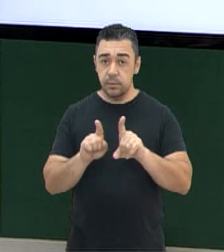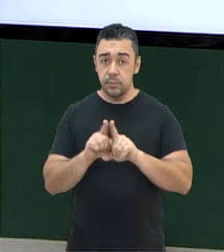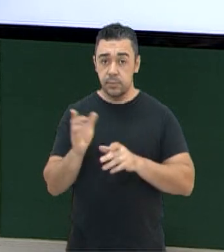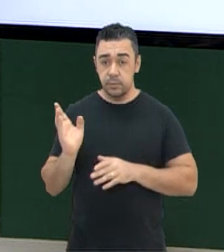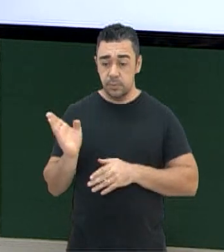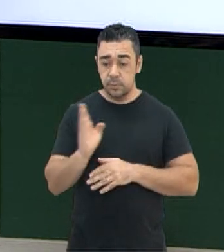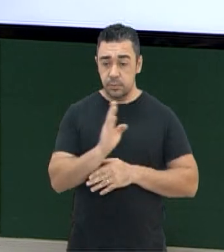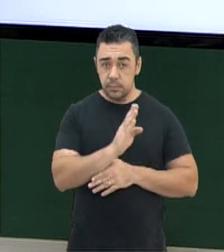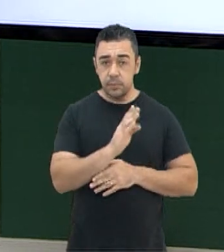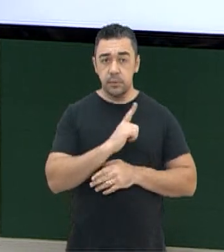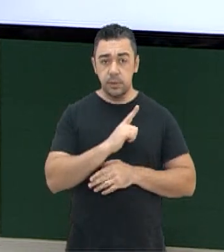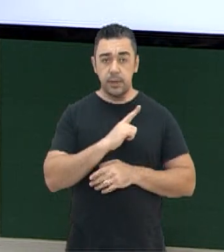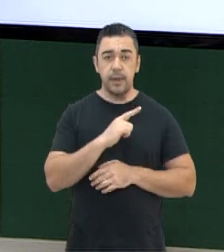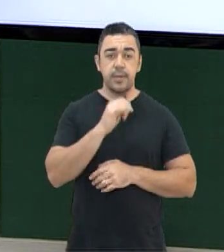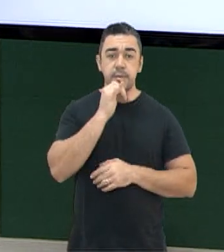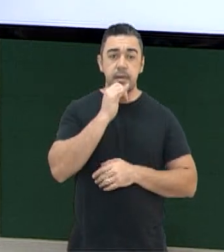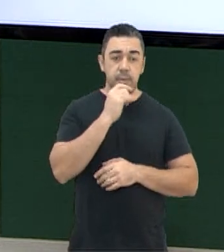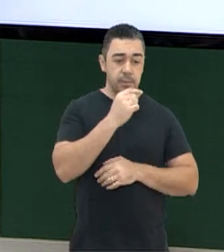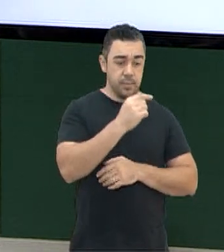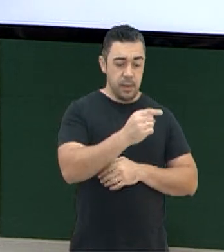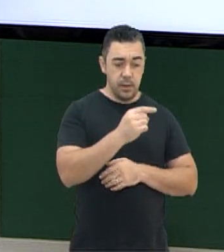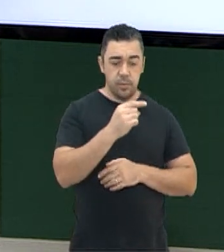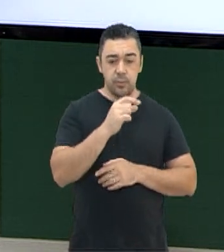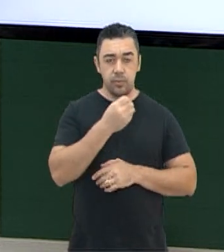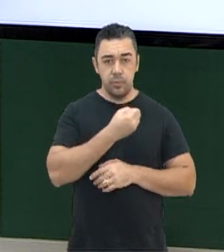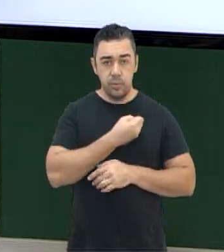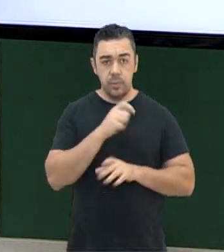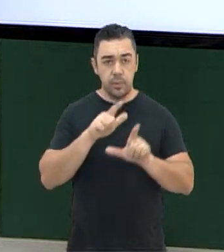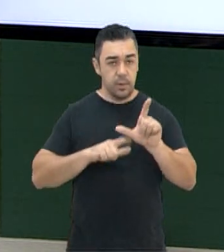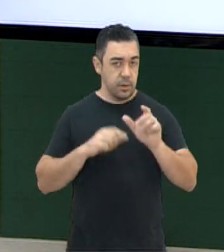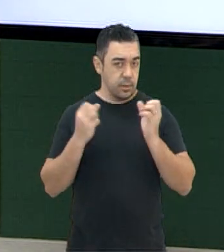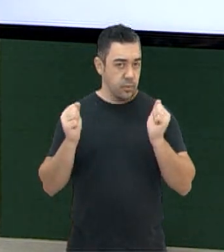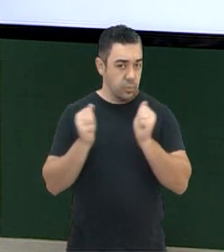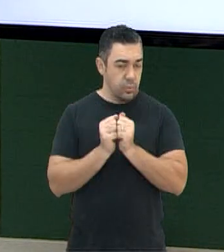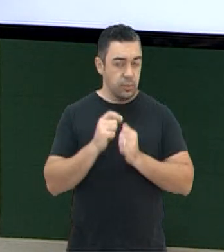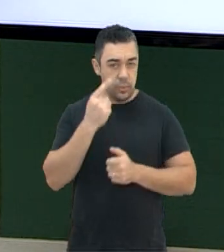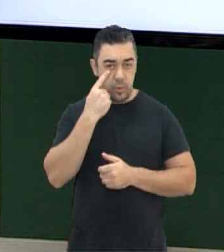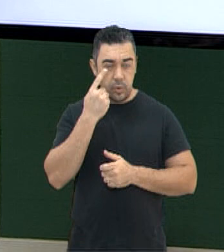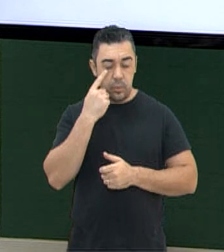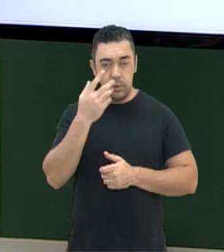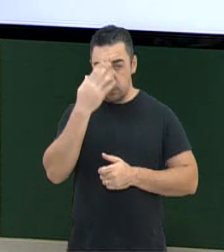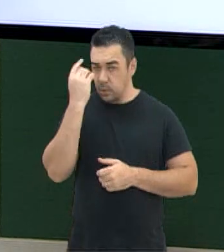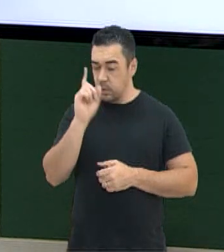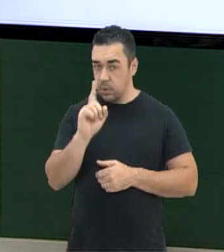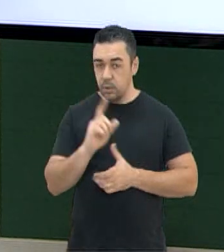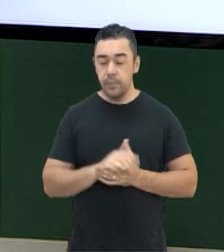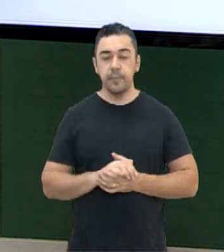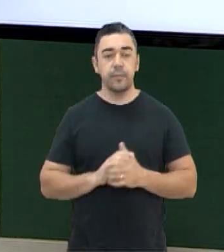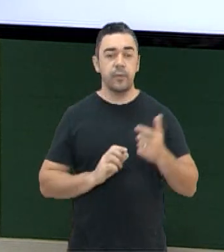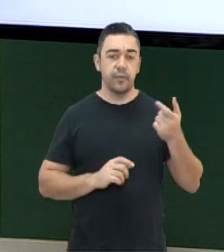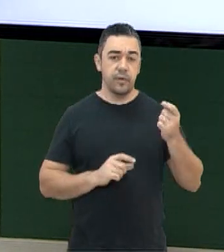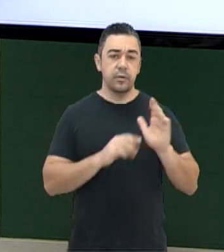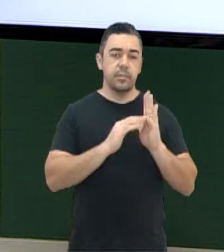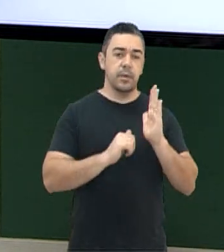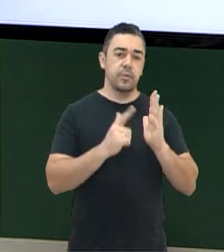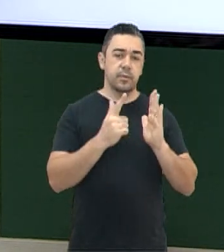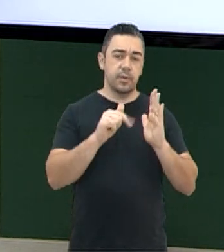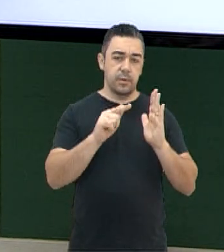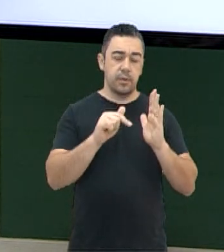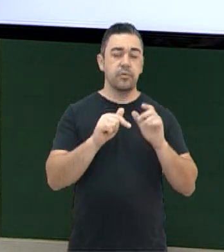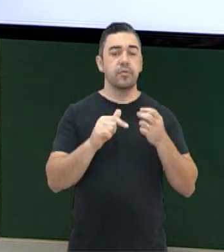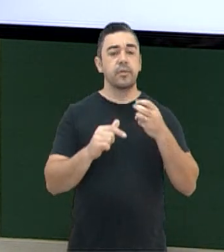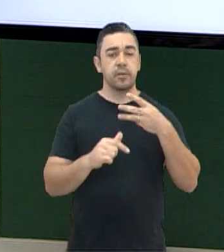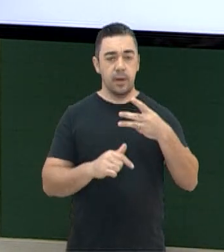os sinais, tá? Então, sinal, número e letra. Não dá para esquecer. Vamos lá? 20 menos 17,